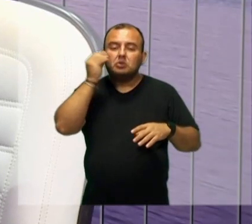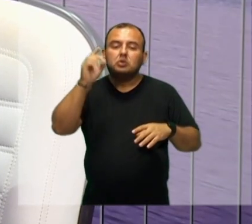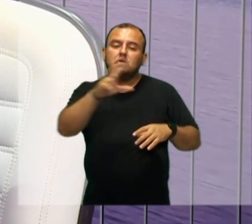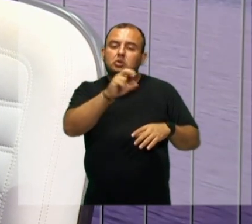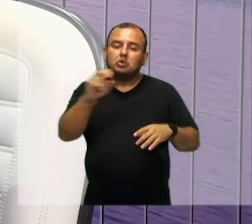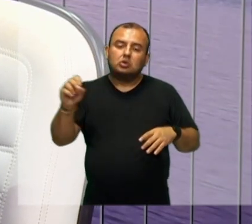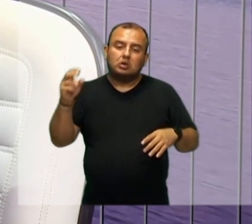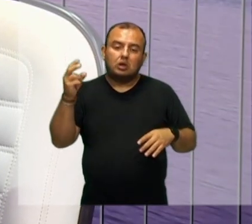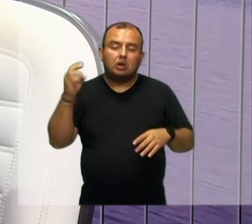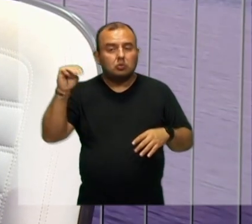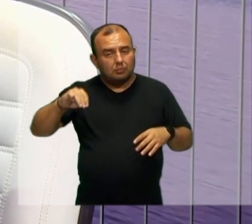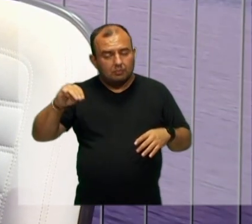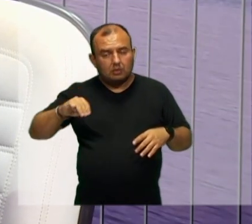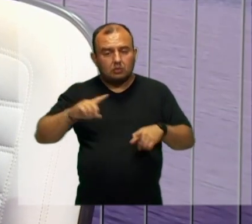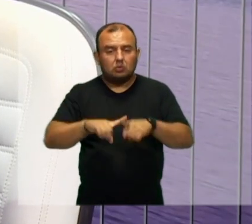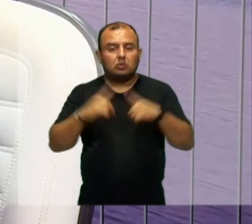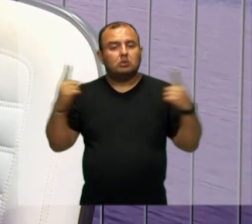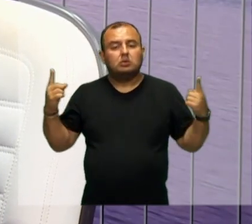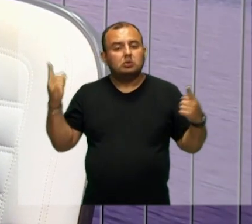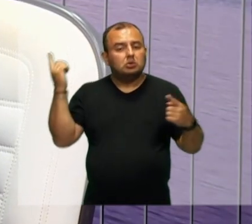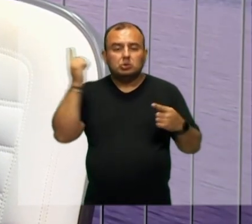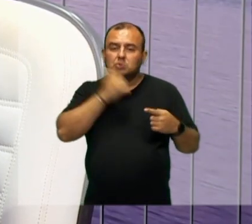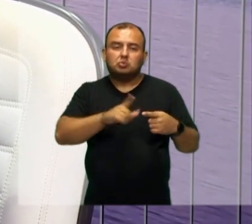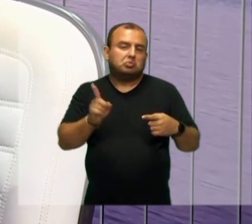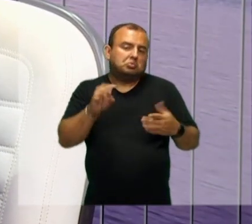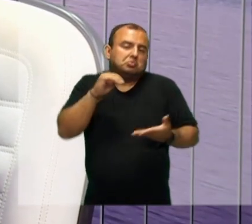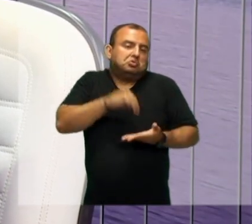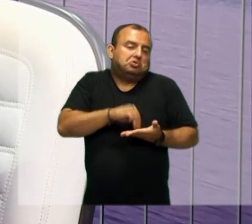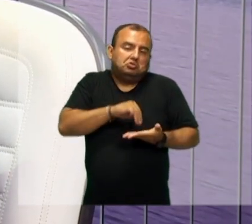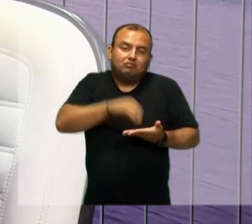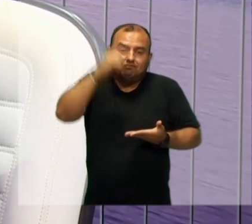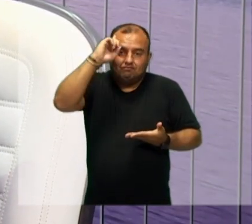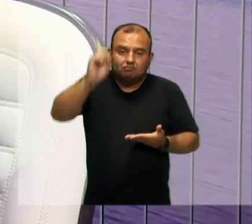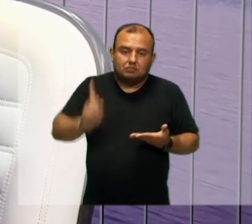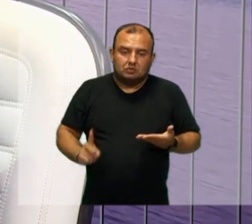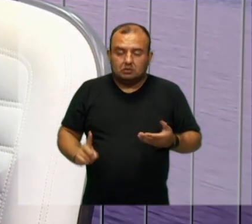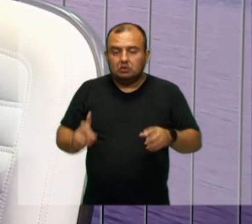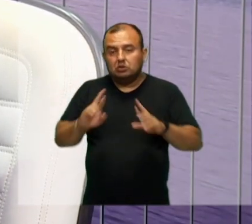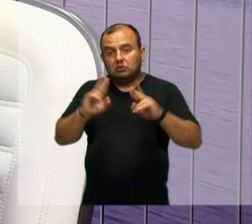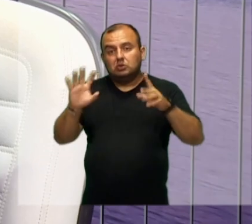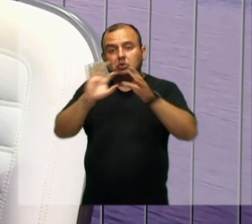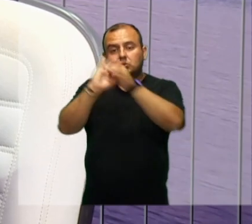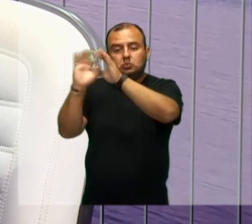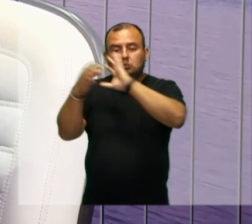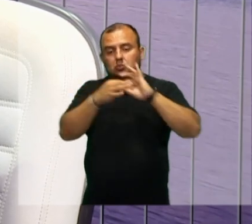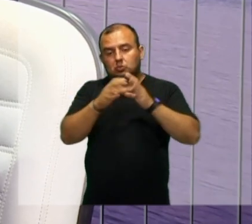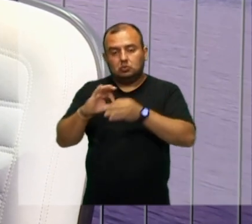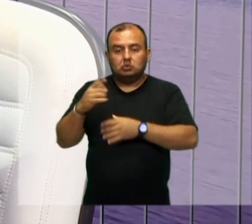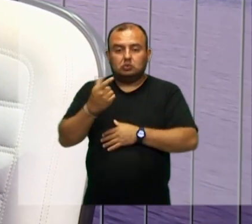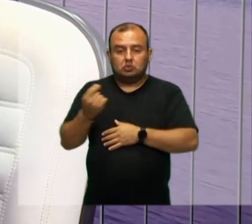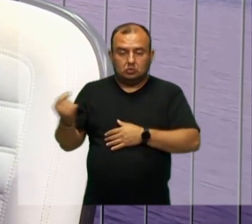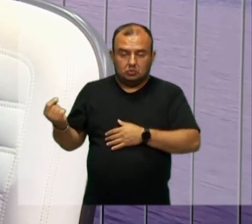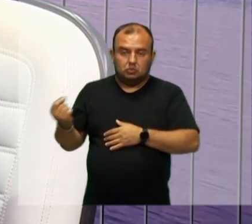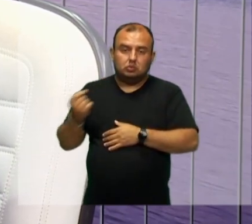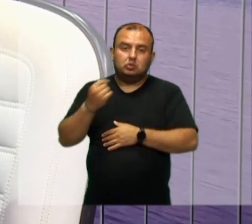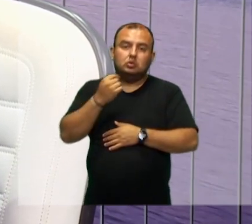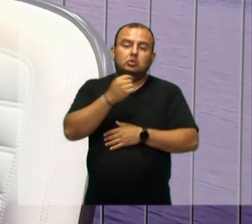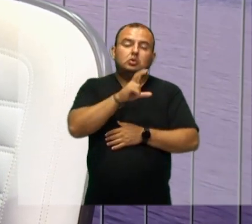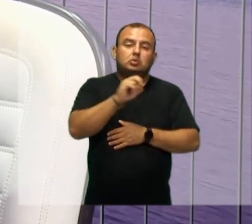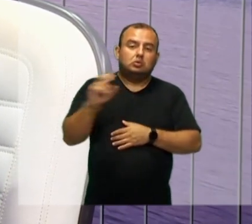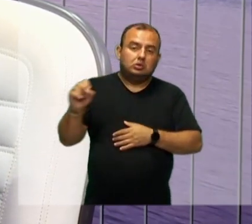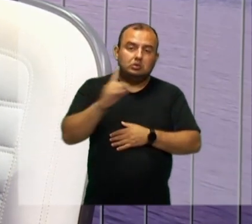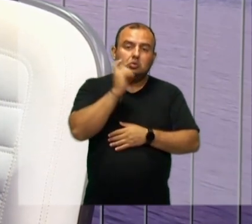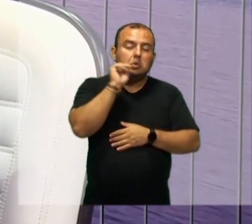500 metros, mas não vingou por algum motivo. É diferente do Olímpico, por exemplo, que eles têm o 200, o 500 e o 1.000